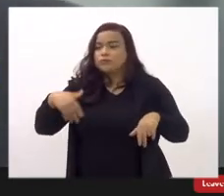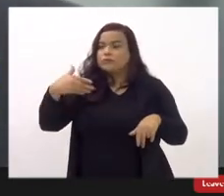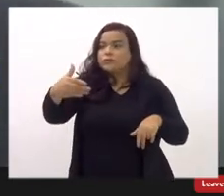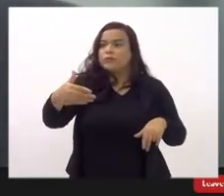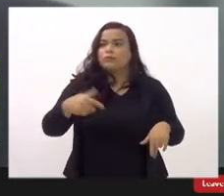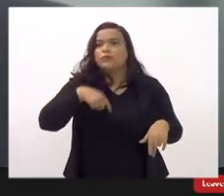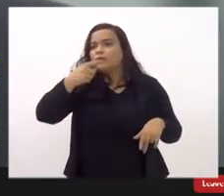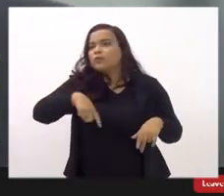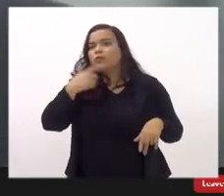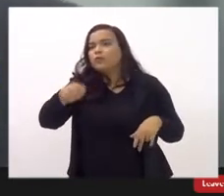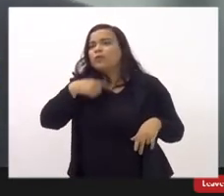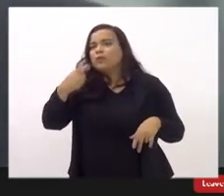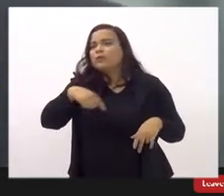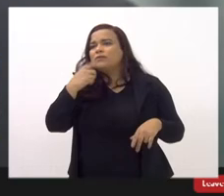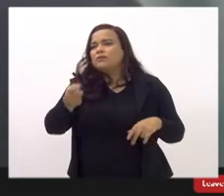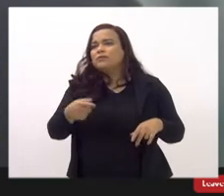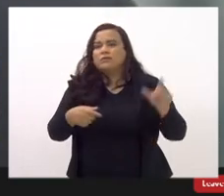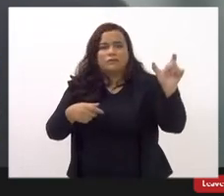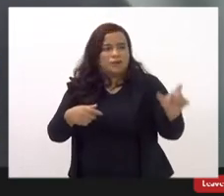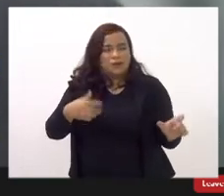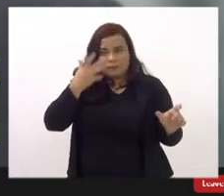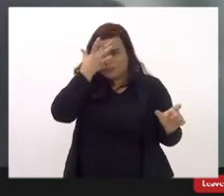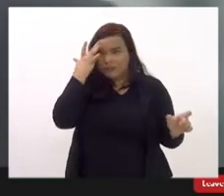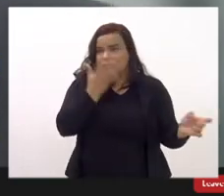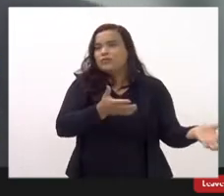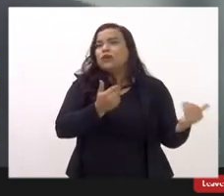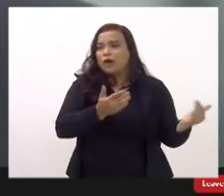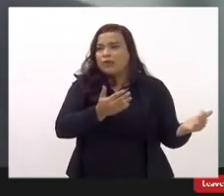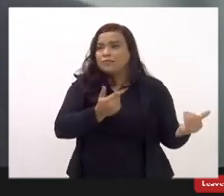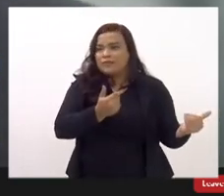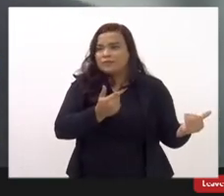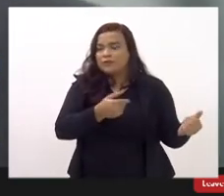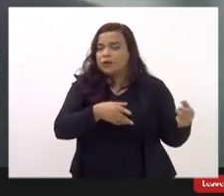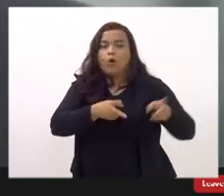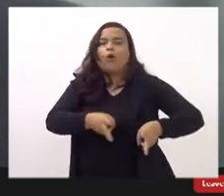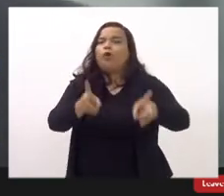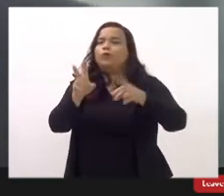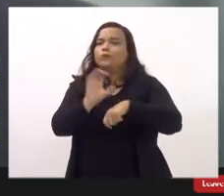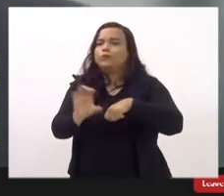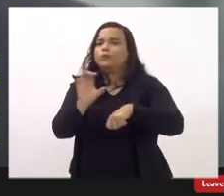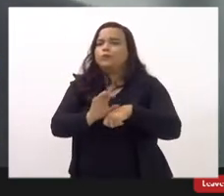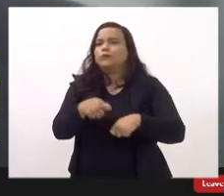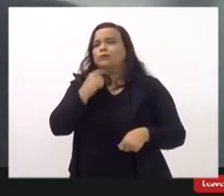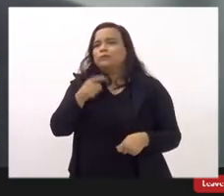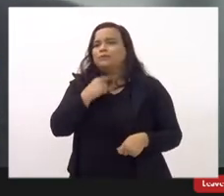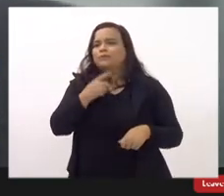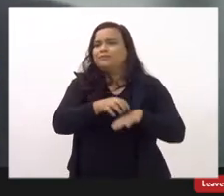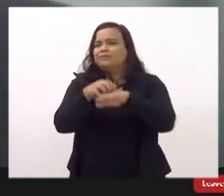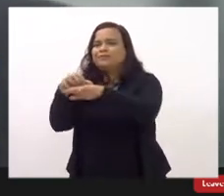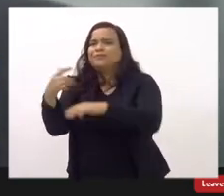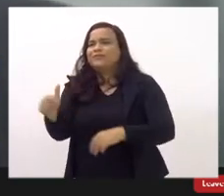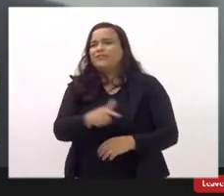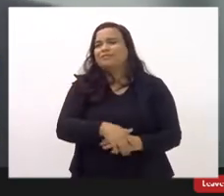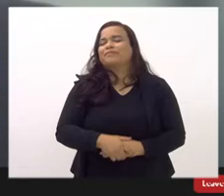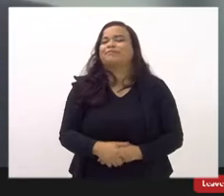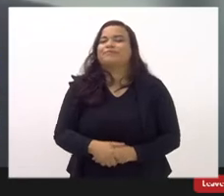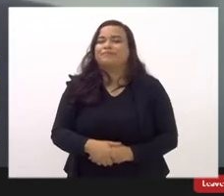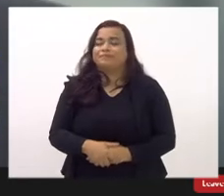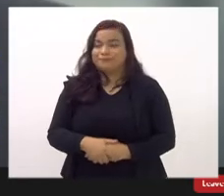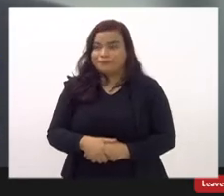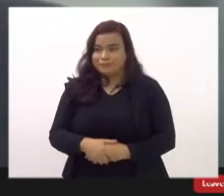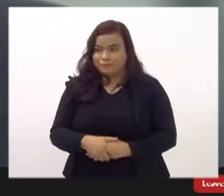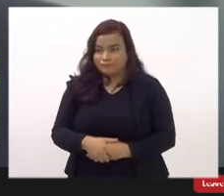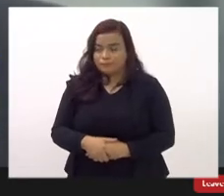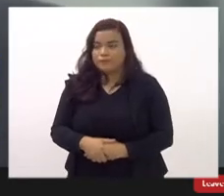consegue fazer com que o garoto, já o jovem, normalmente na modalidade, né, do subsequente, não consiga ir voltar da